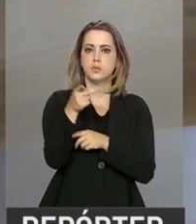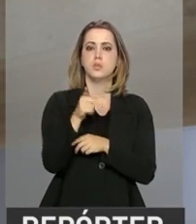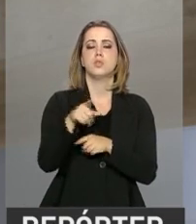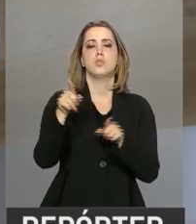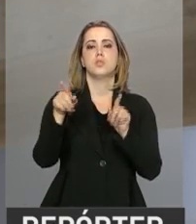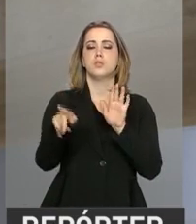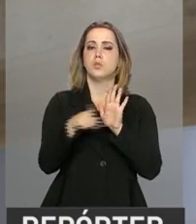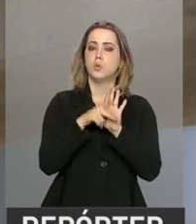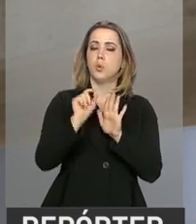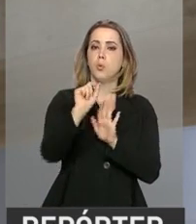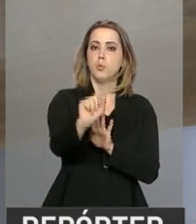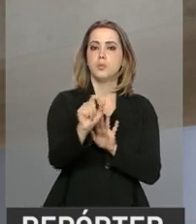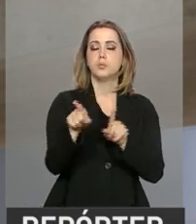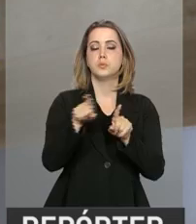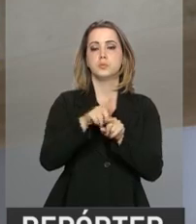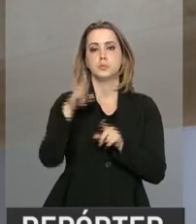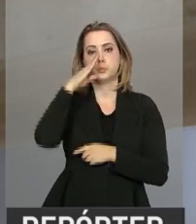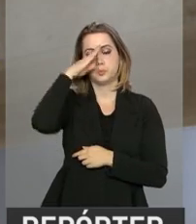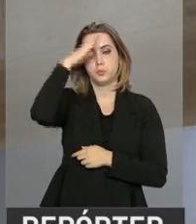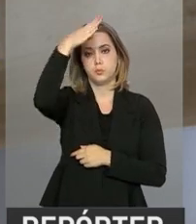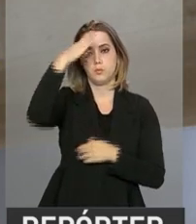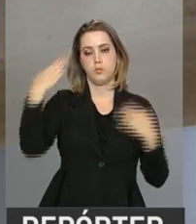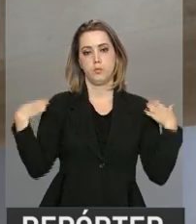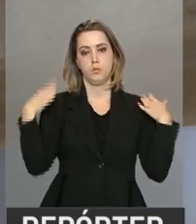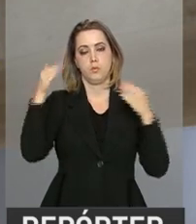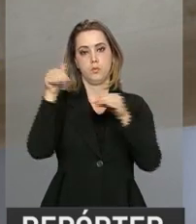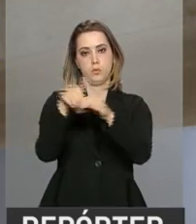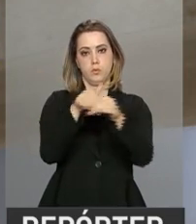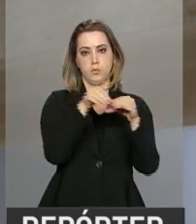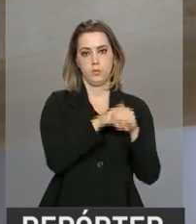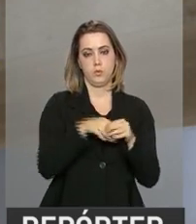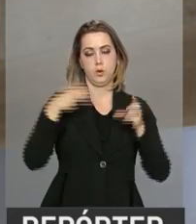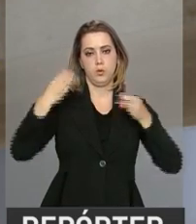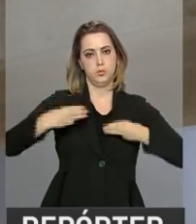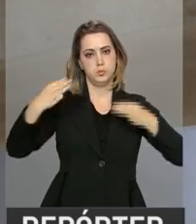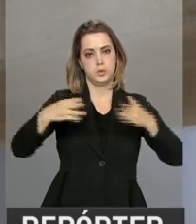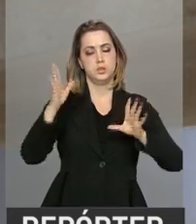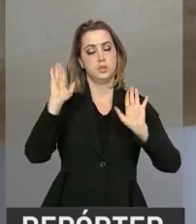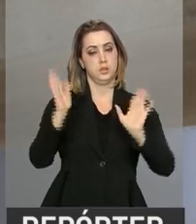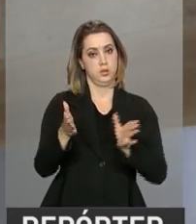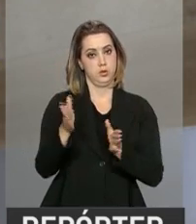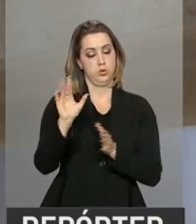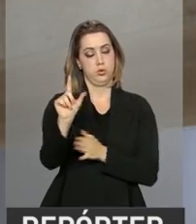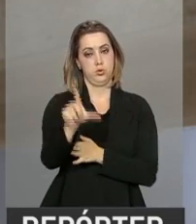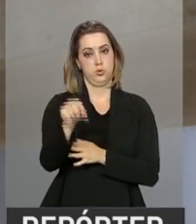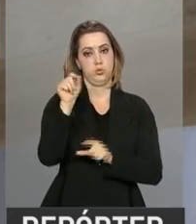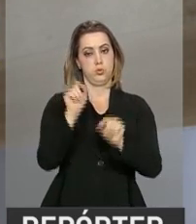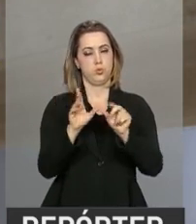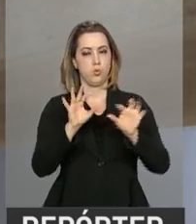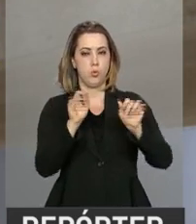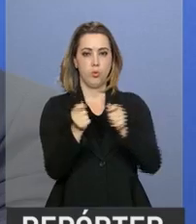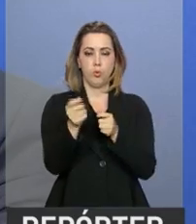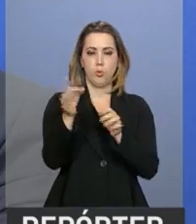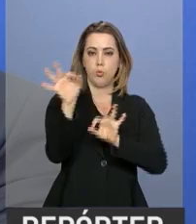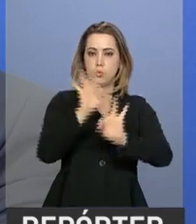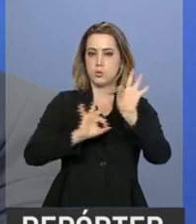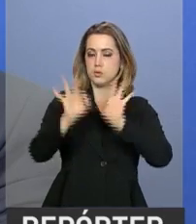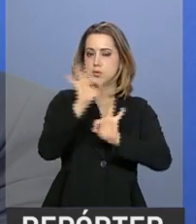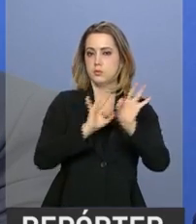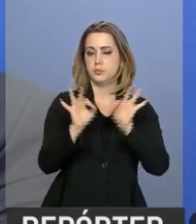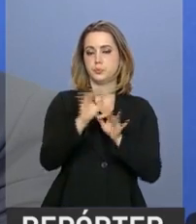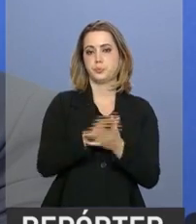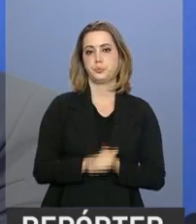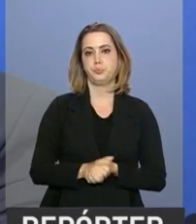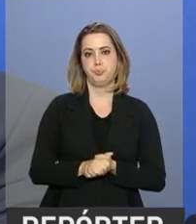armadas na eleição segundo raul jungmann o ministério está definindo os últimos detalhes da operação serão empregados